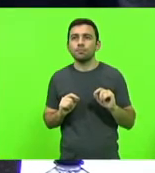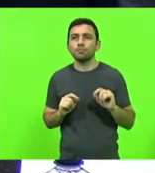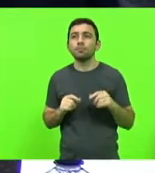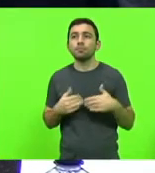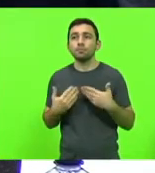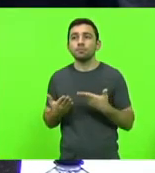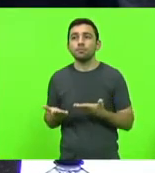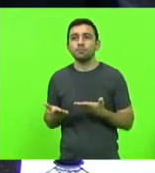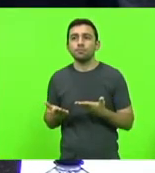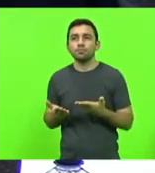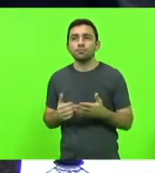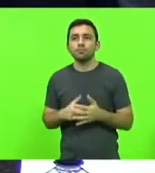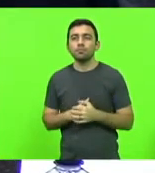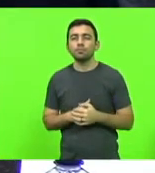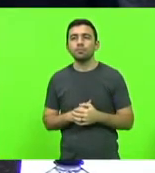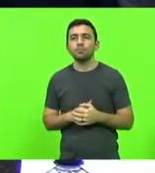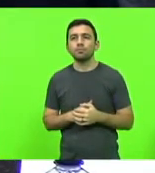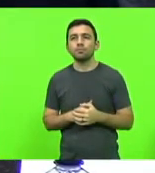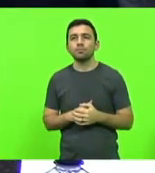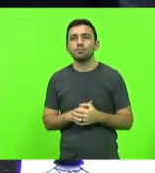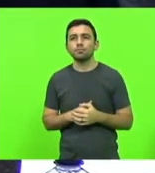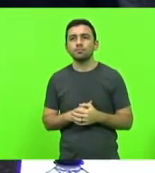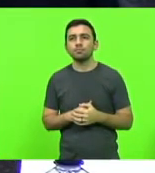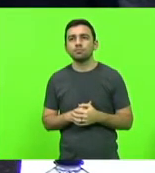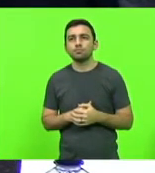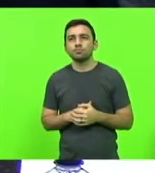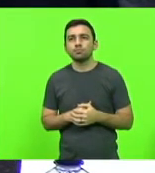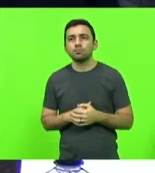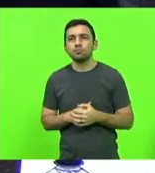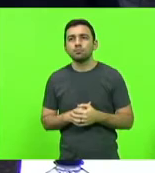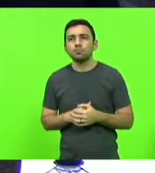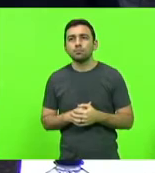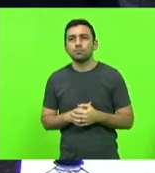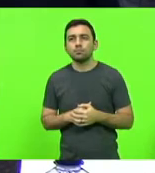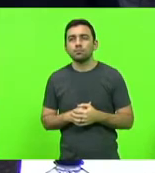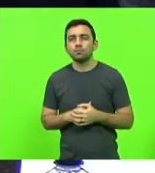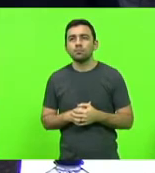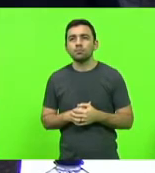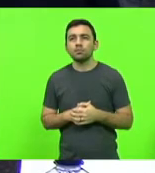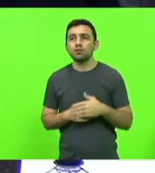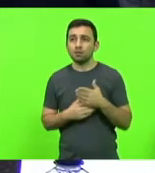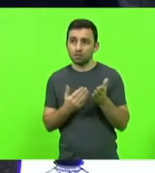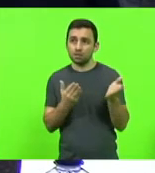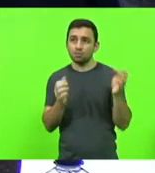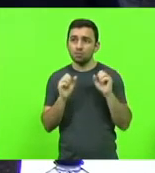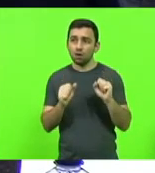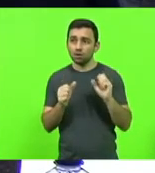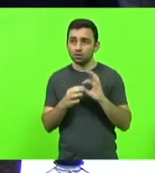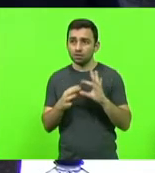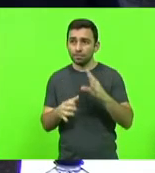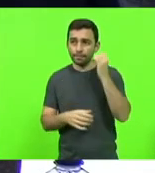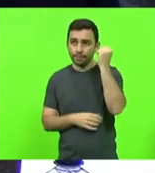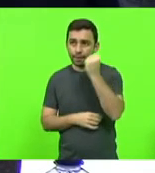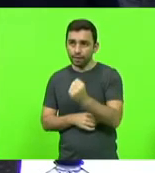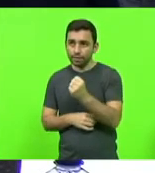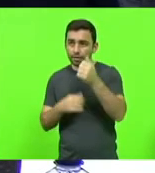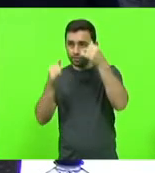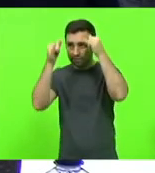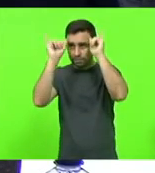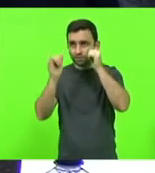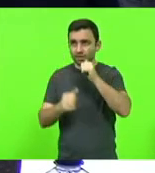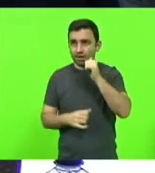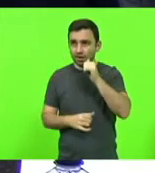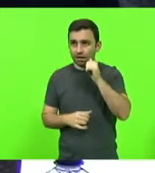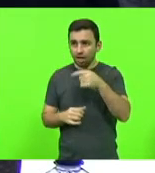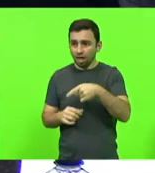obrigado, nosso grande deputado Moacir Sopels. E daí eles podem, permitem que matem a vaca